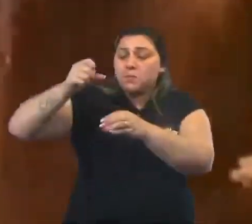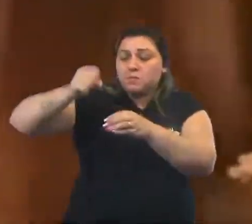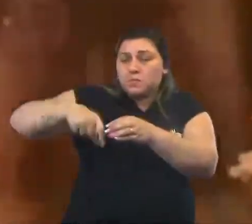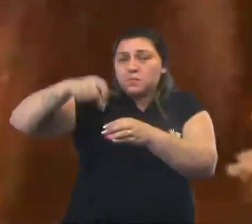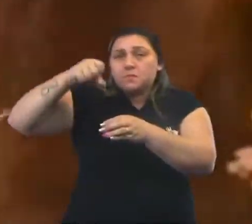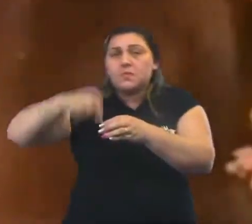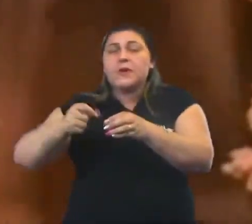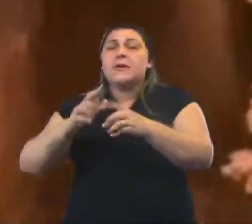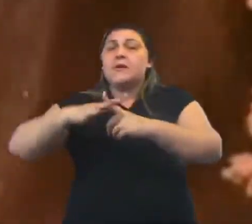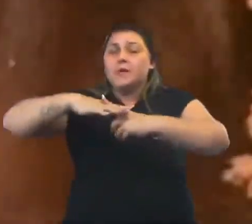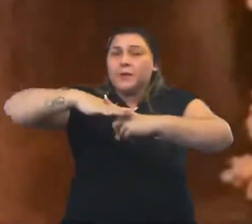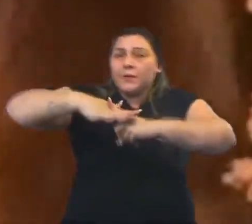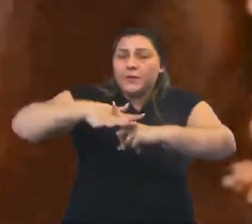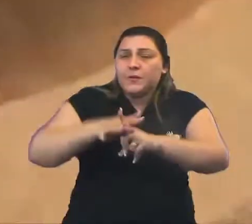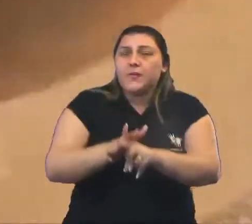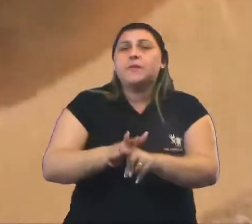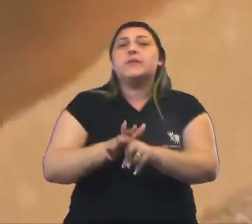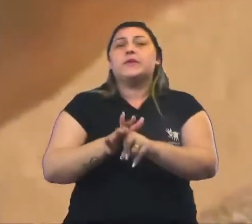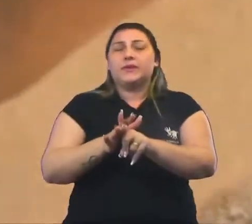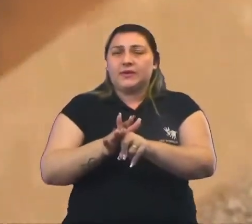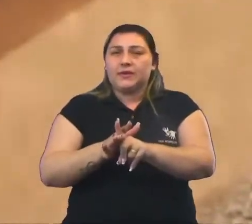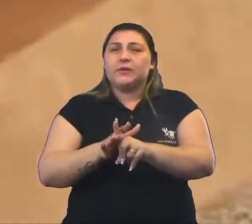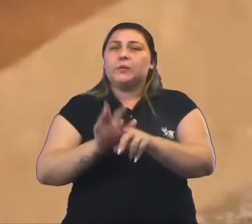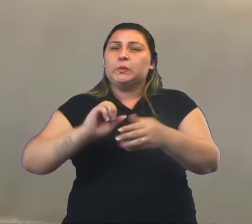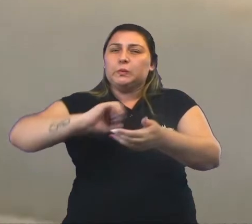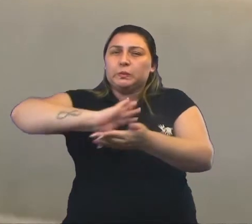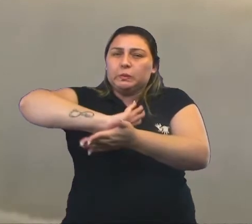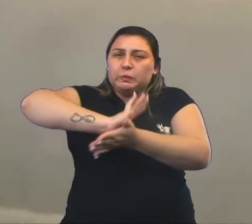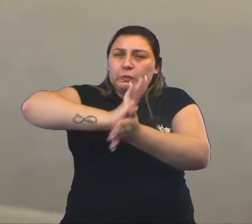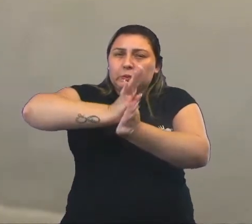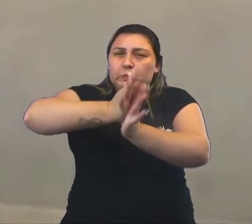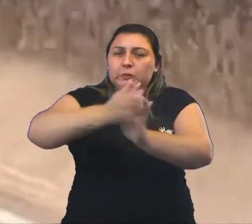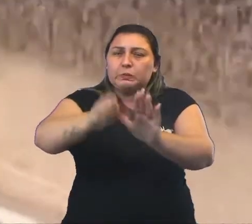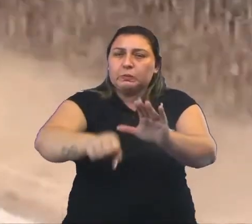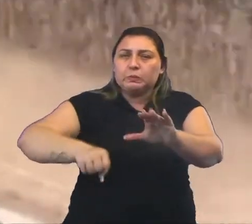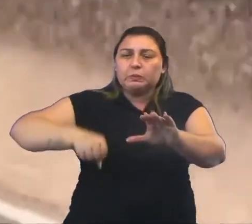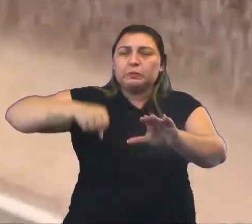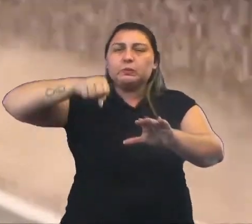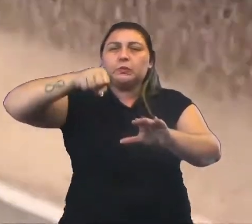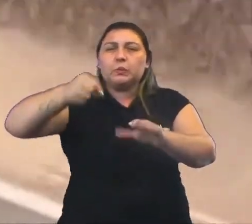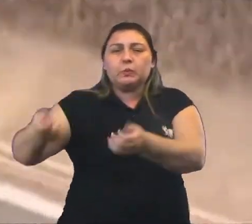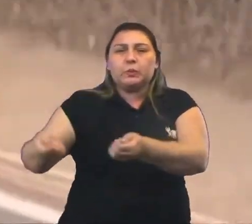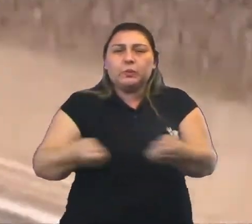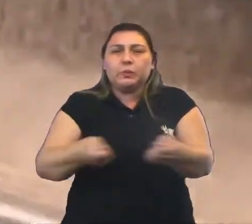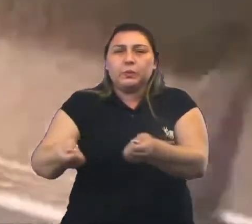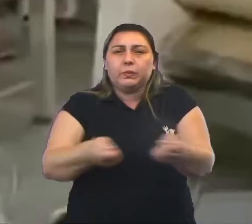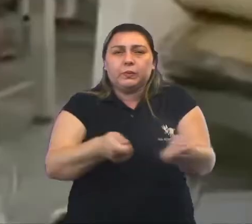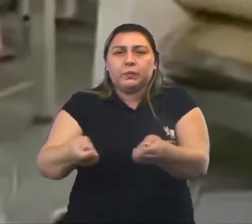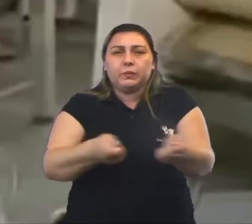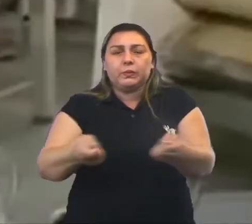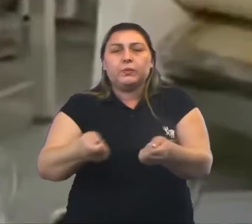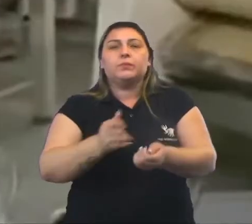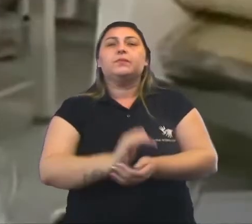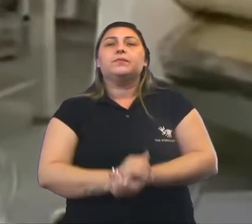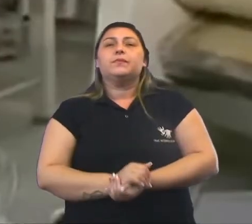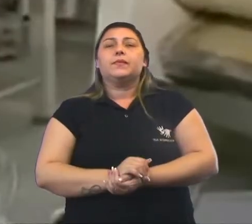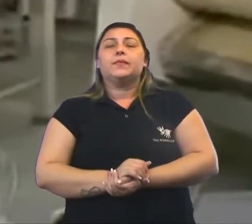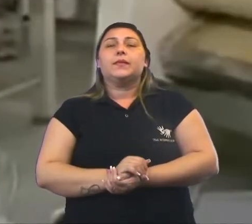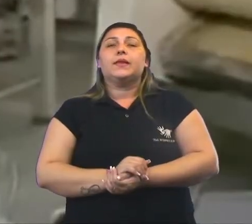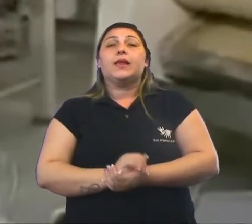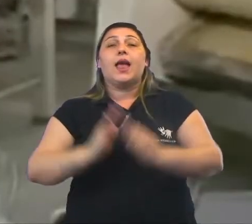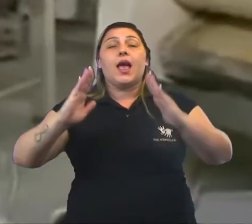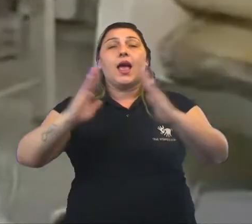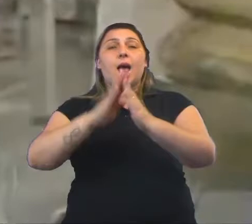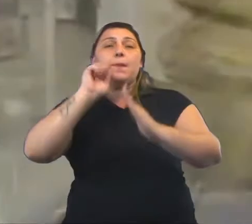de trigo foram lavados, triturados, moídos e peneirados. Na